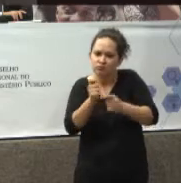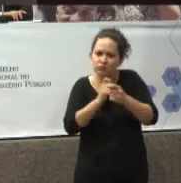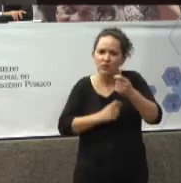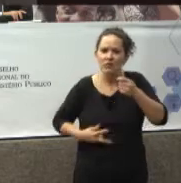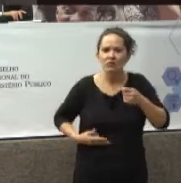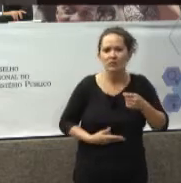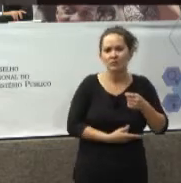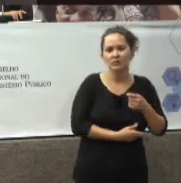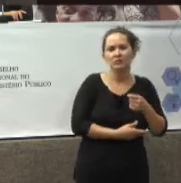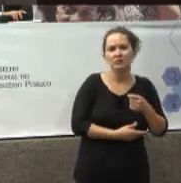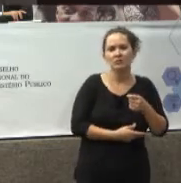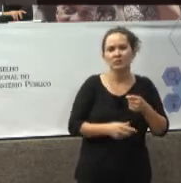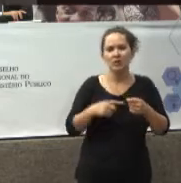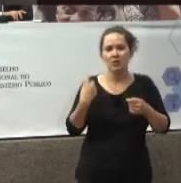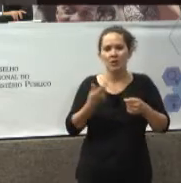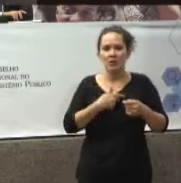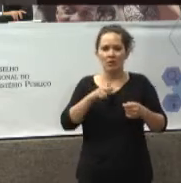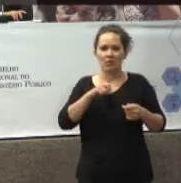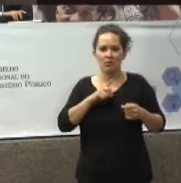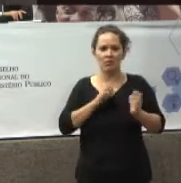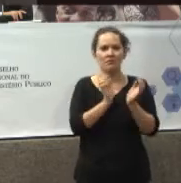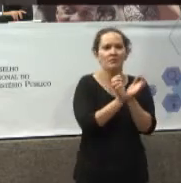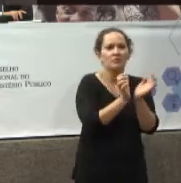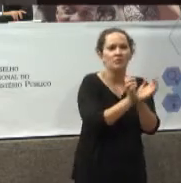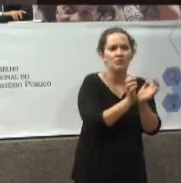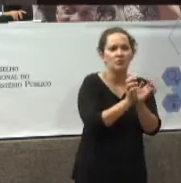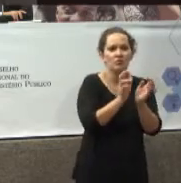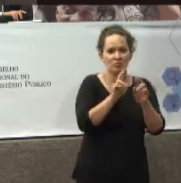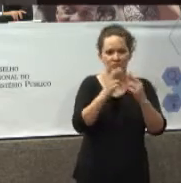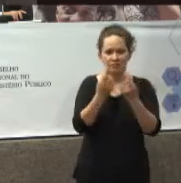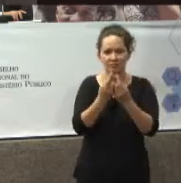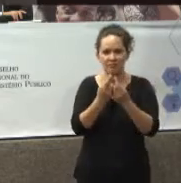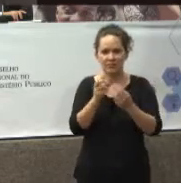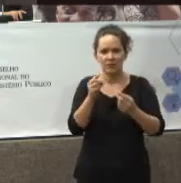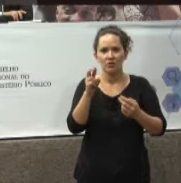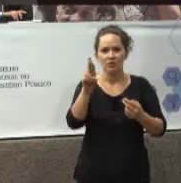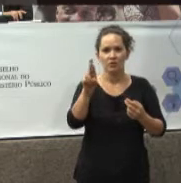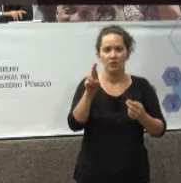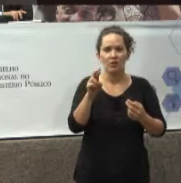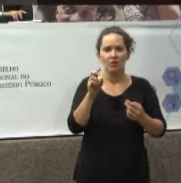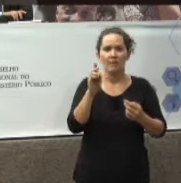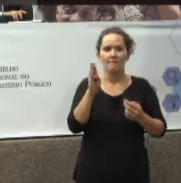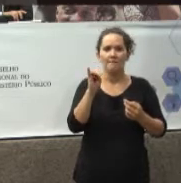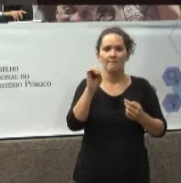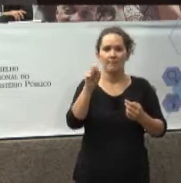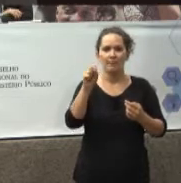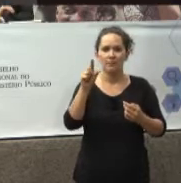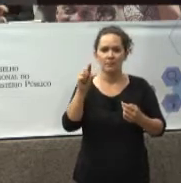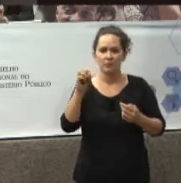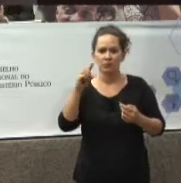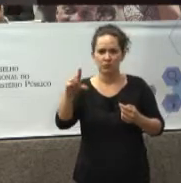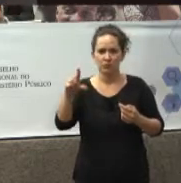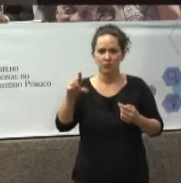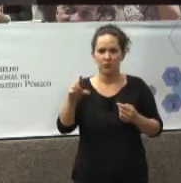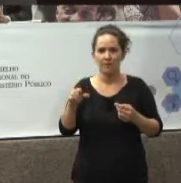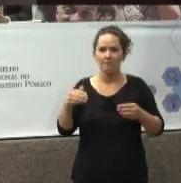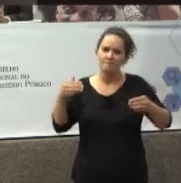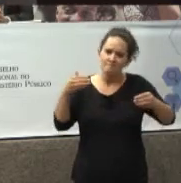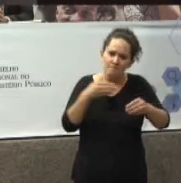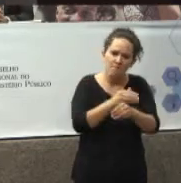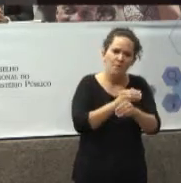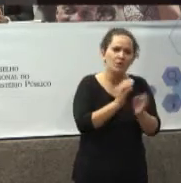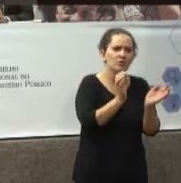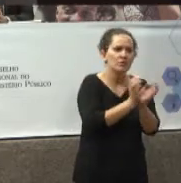cirurgias é nós temos um grupo um comitê inclusive do bisol é parte faz parte desse comitê que irá